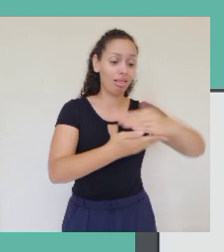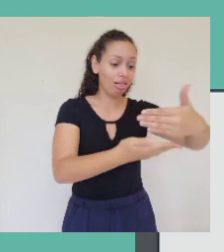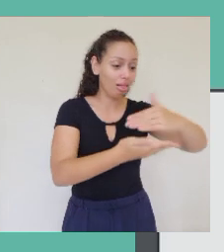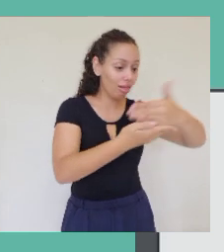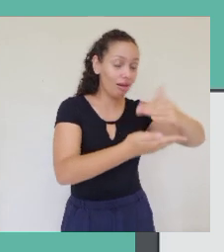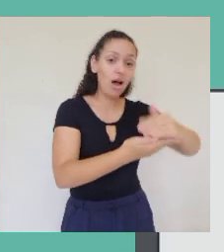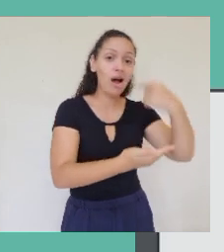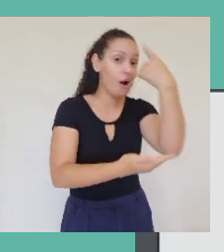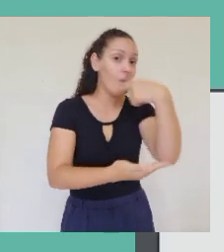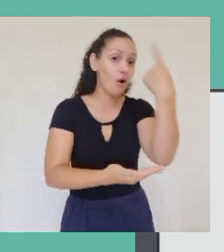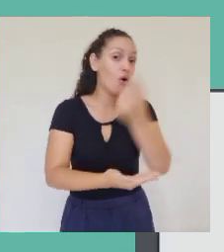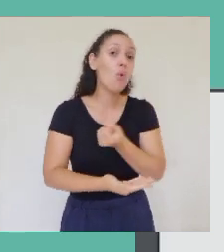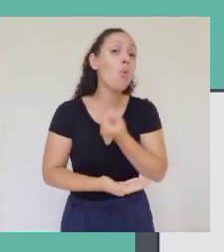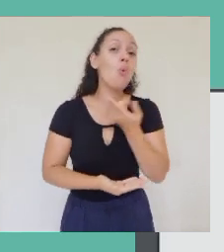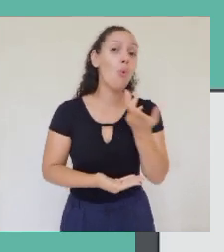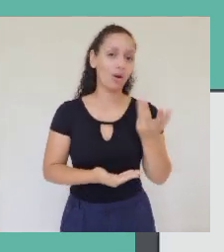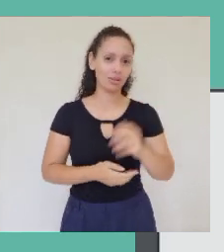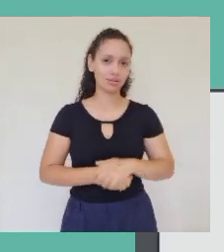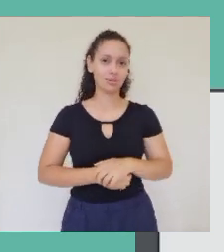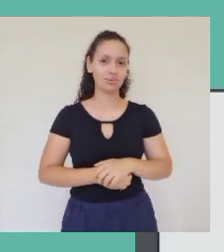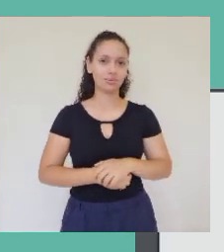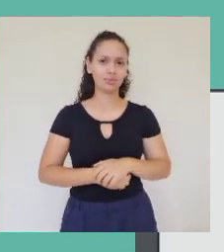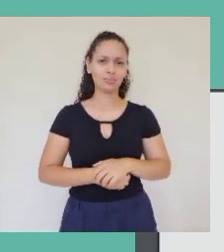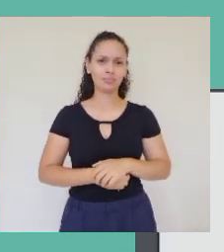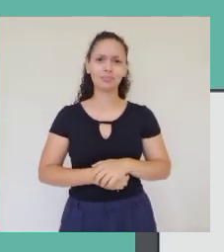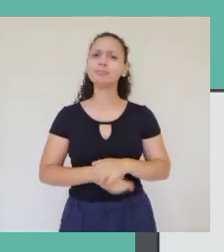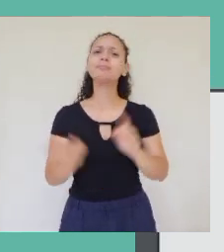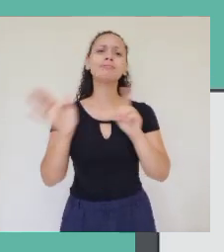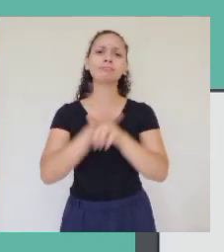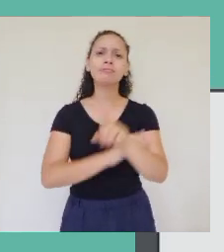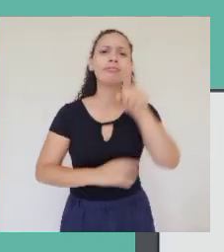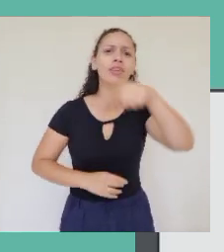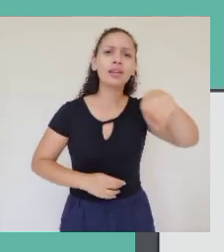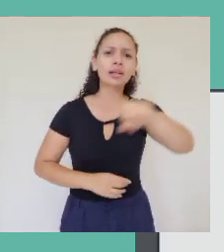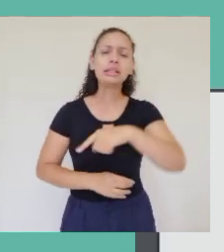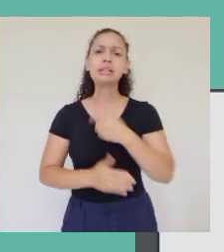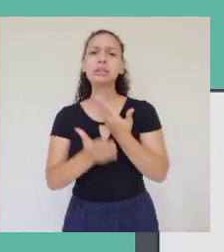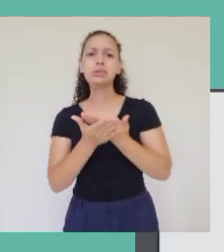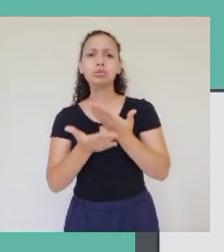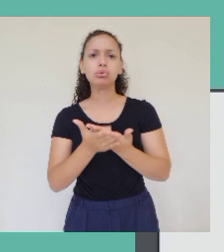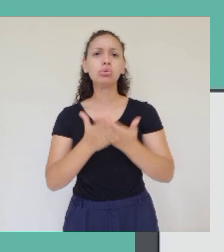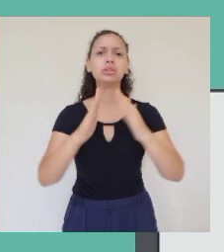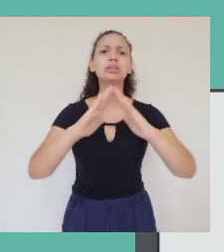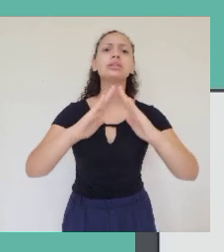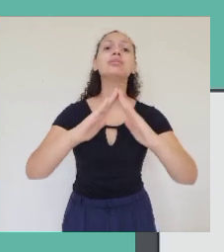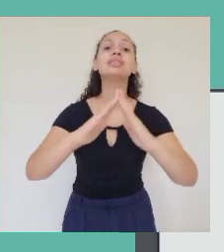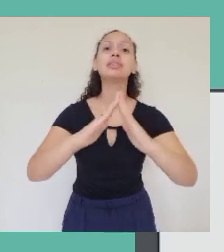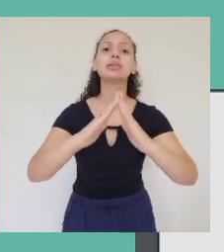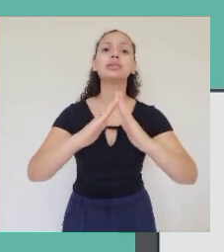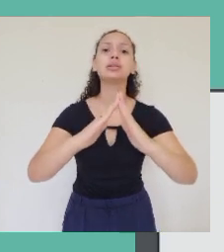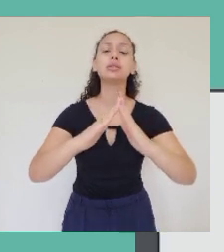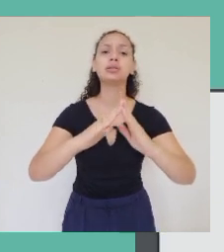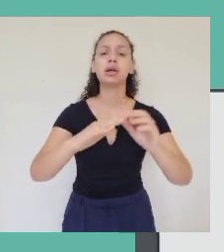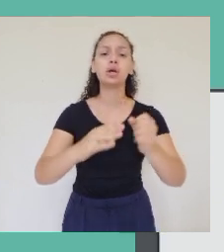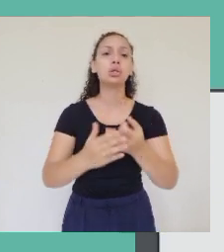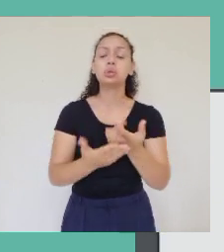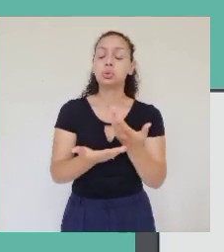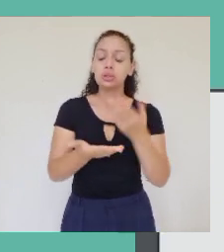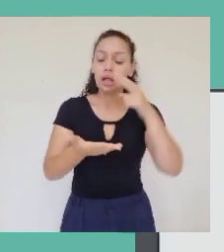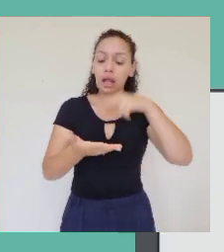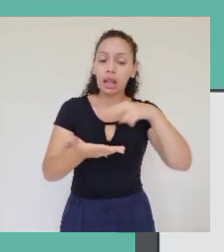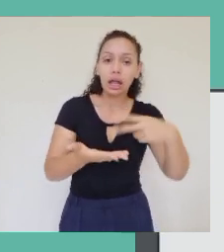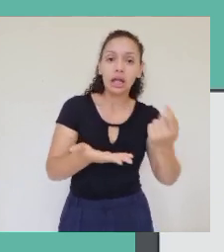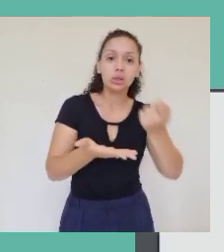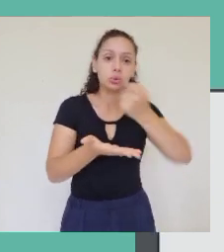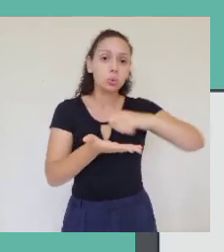tela. Quantas horas você passa estudando em casa, seja livros, apostilas, né? Se você for uma pessoa que gosta de copiar, pode ir